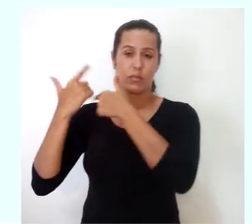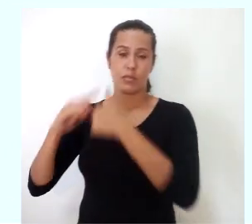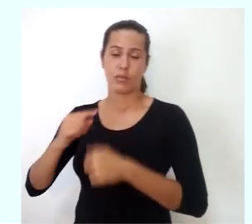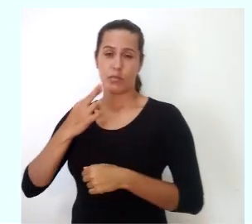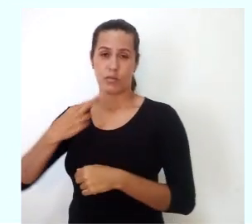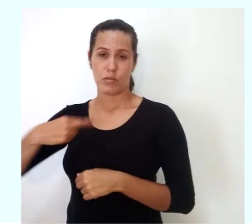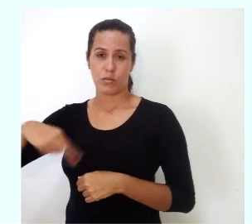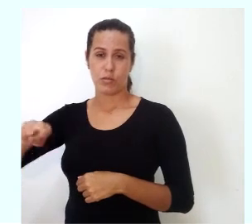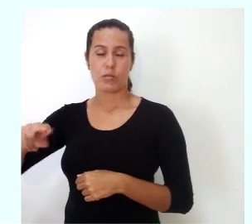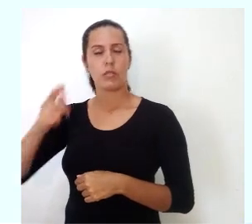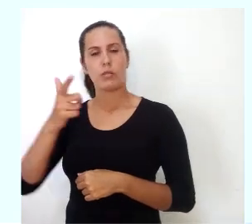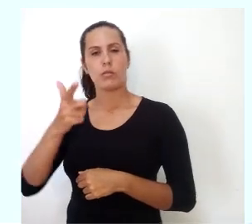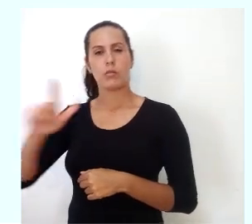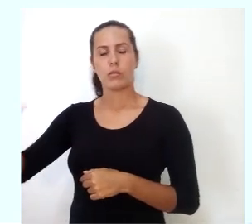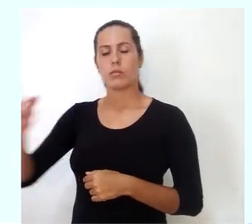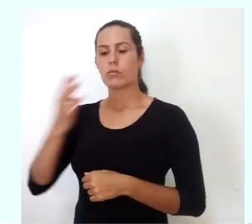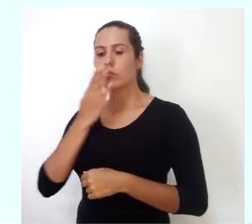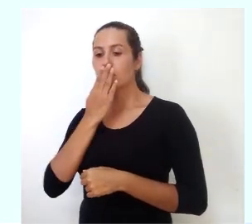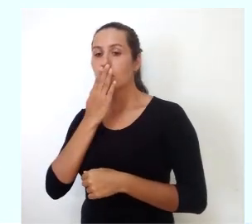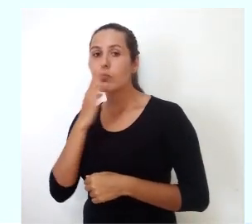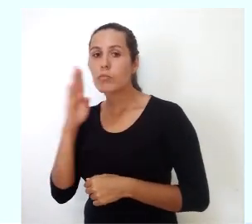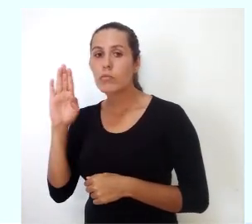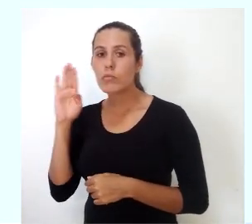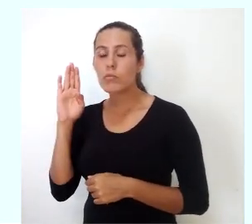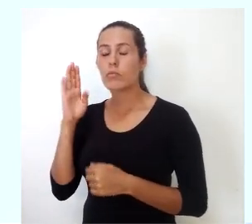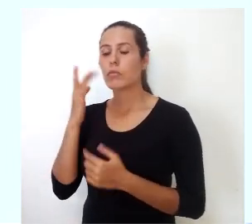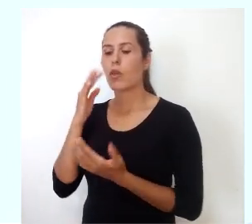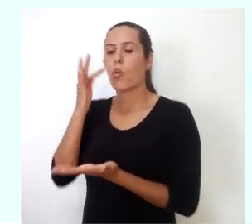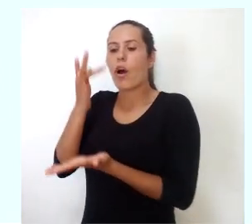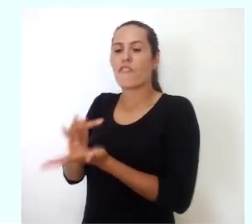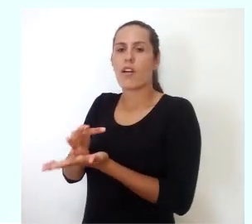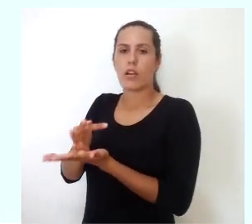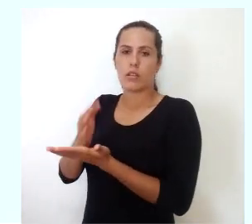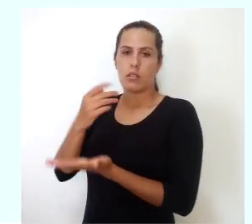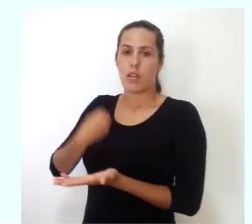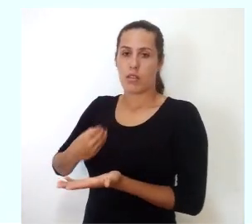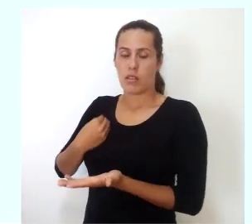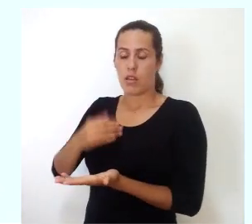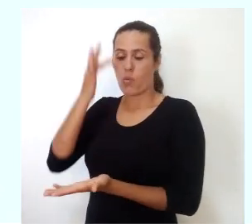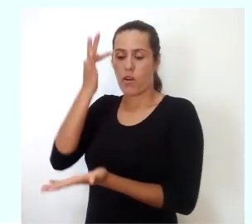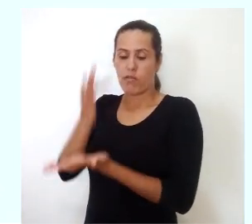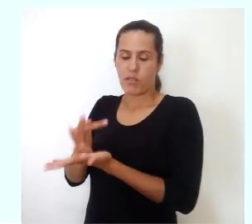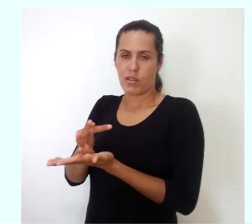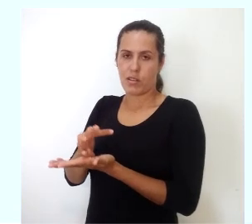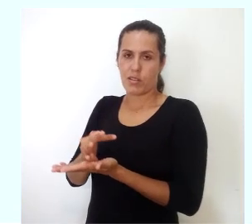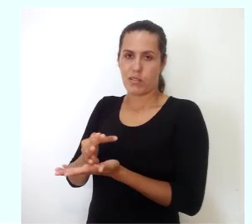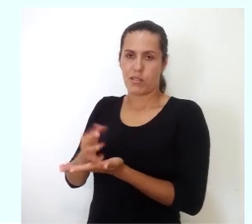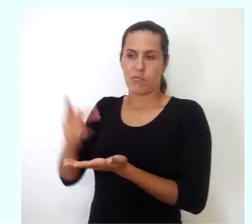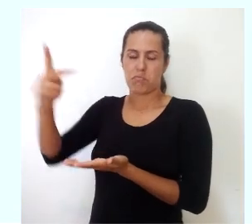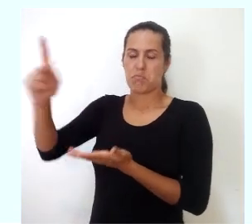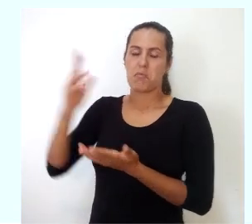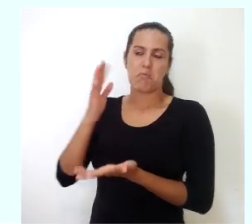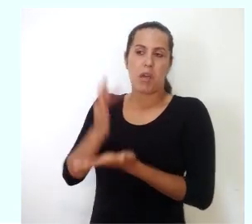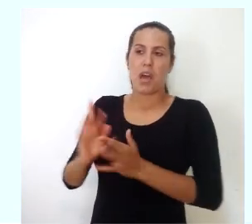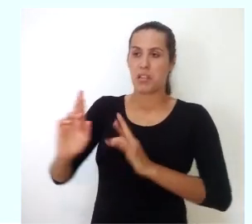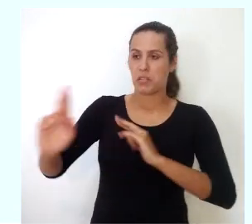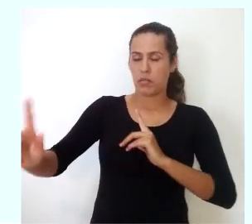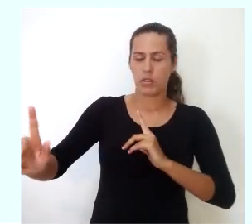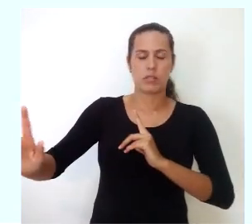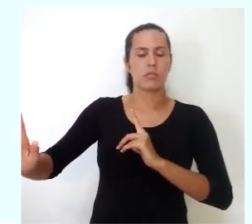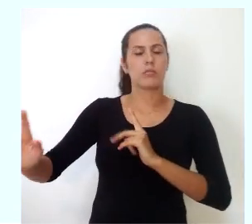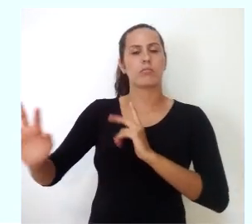tradição religiosa, o outro professa uma fé diferente da minha, a ética